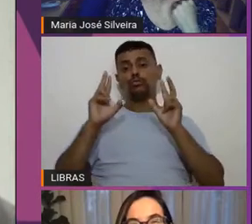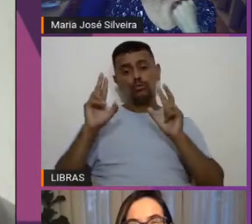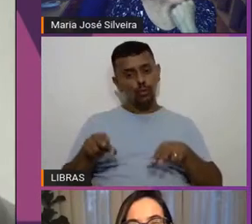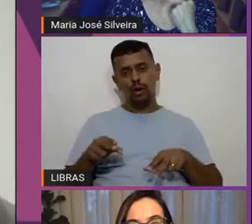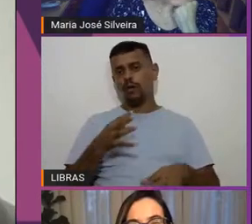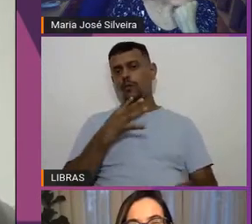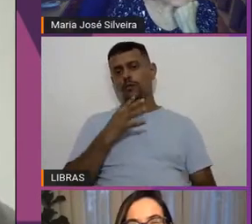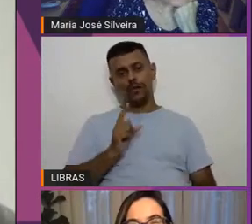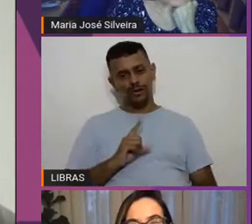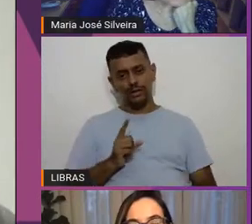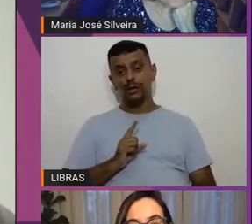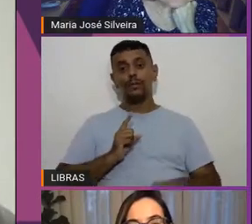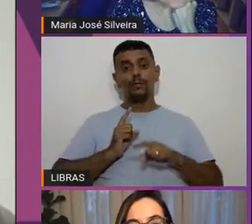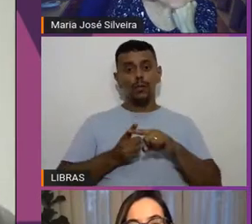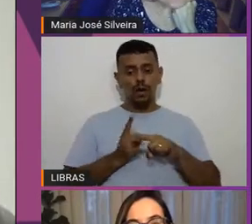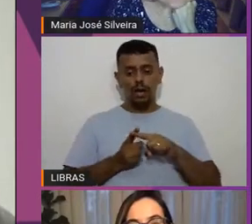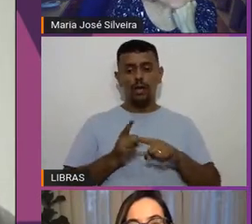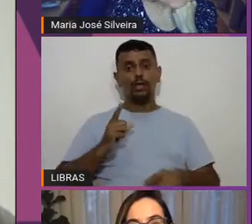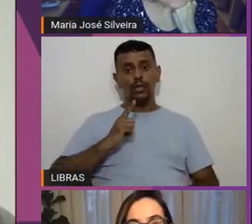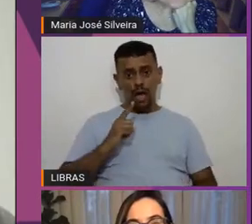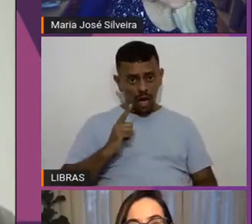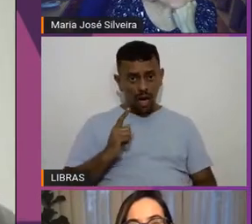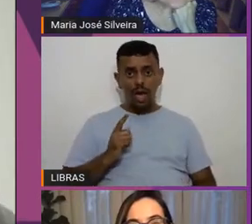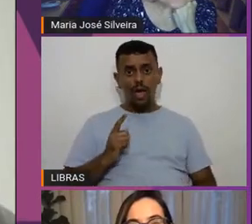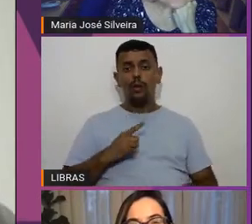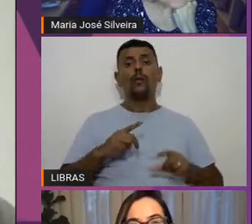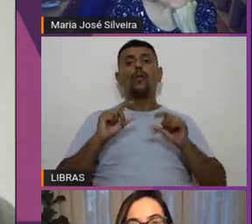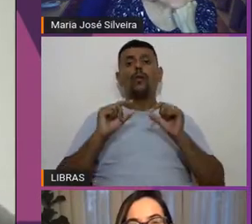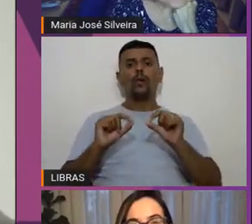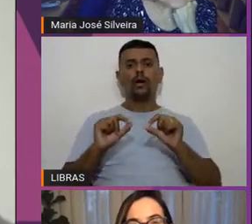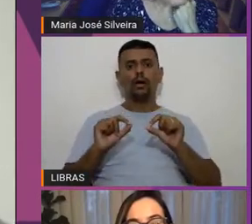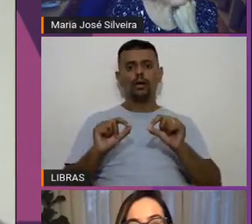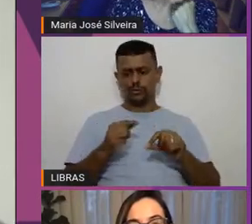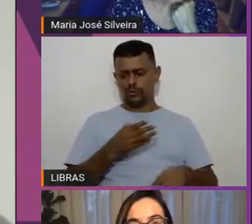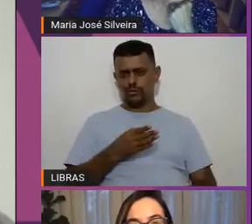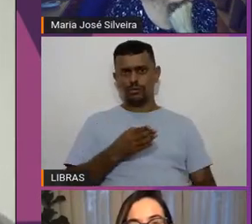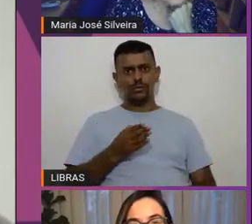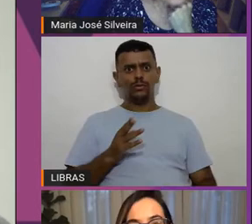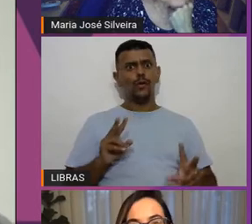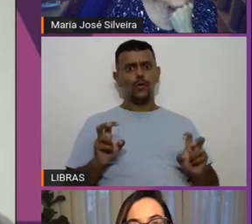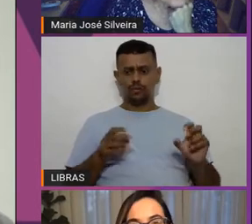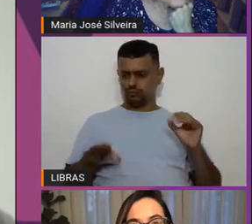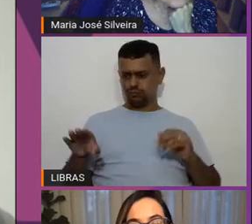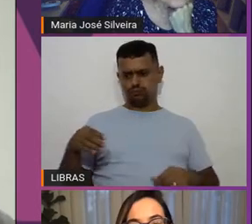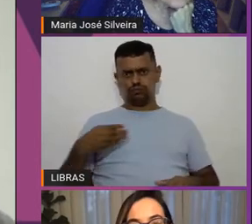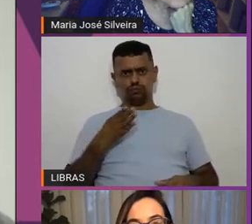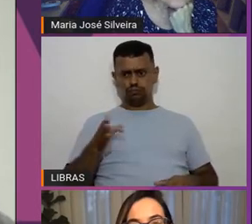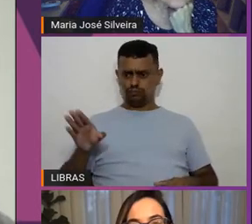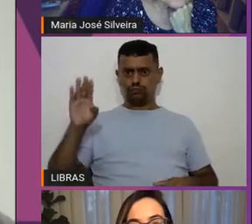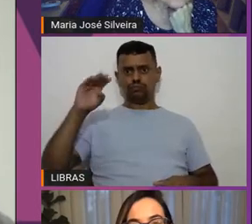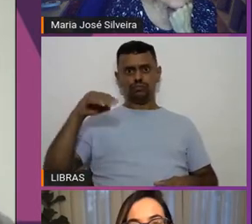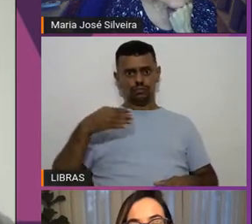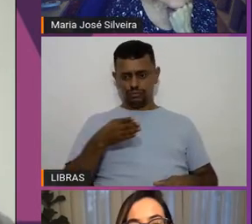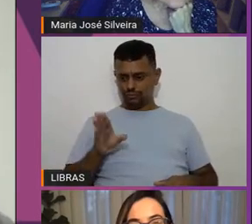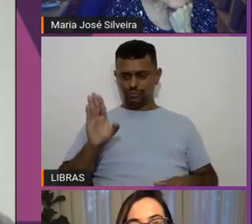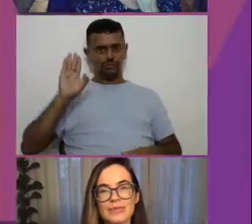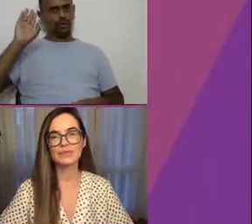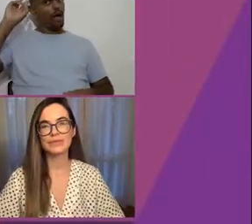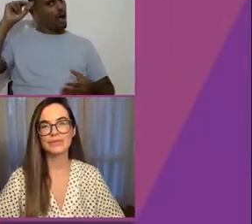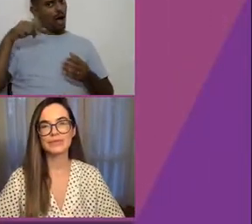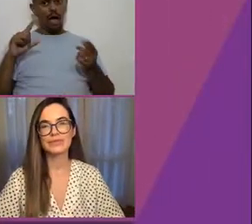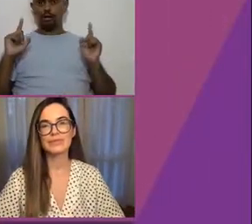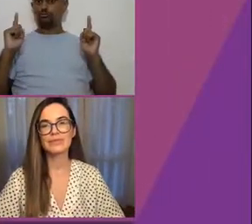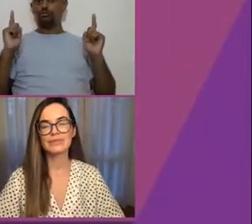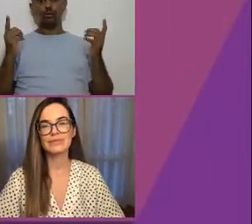vai tem percurso é um percurso radical né de muitas transformação dessa conexão com o corpo porque a questão que eu